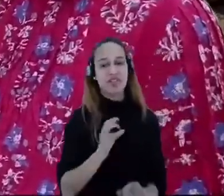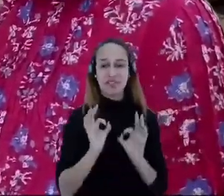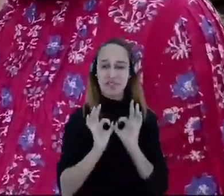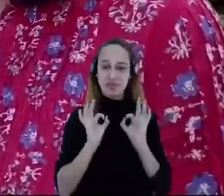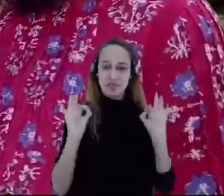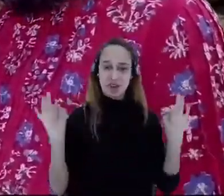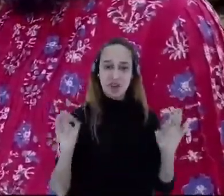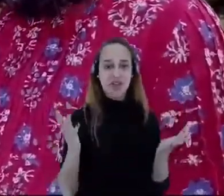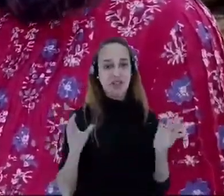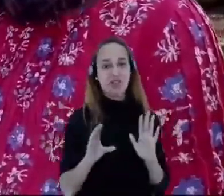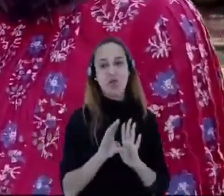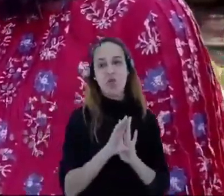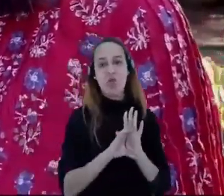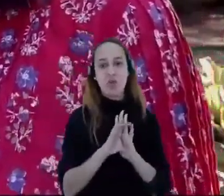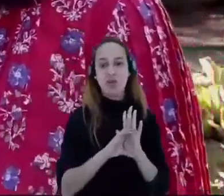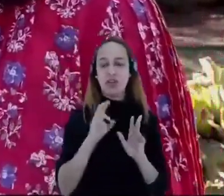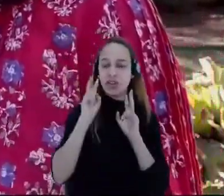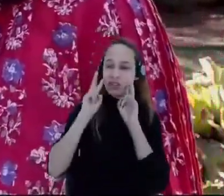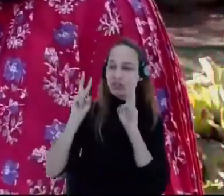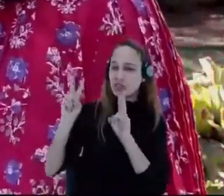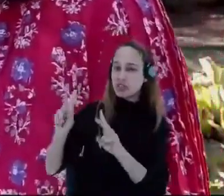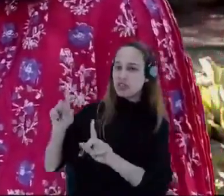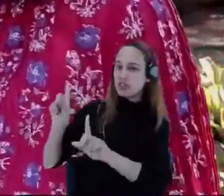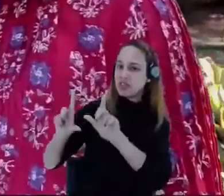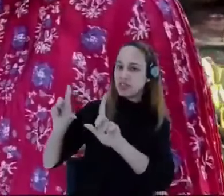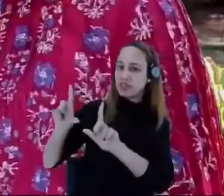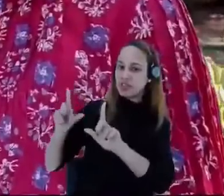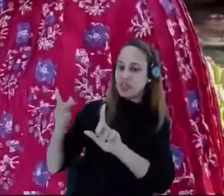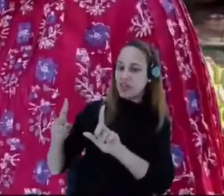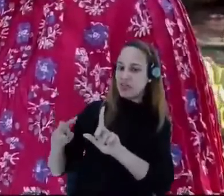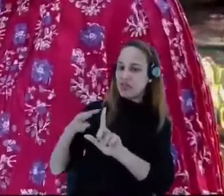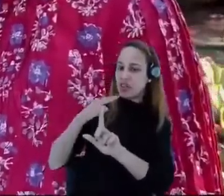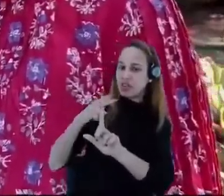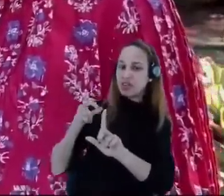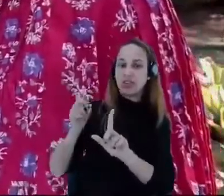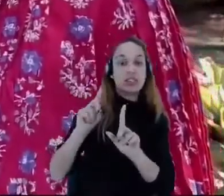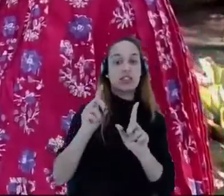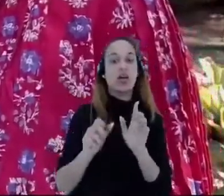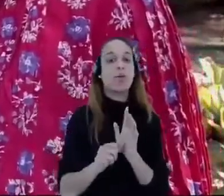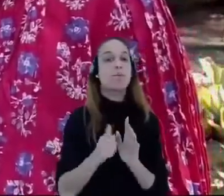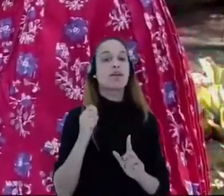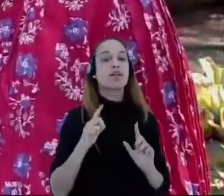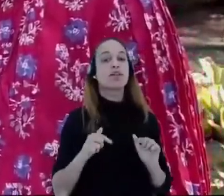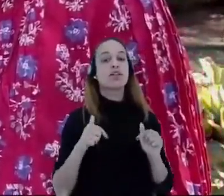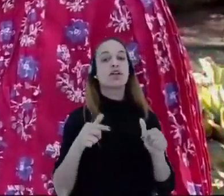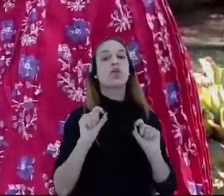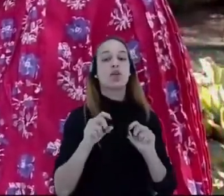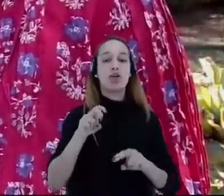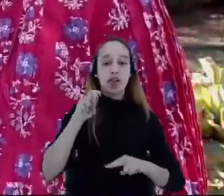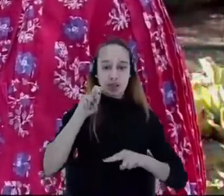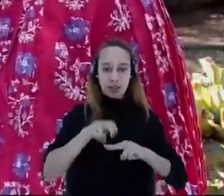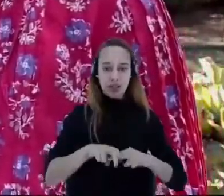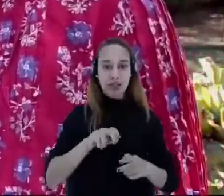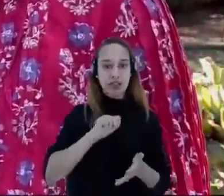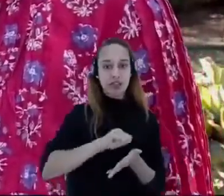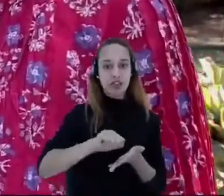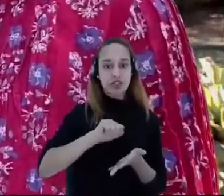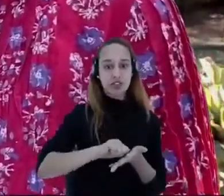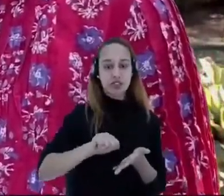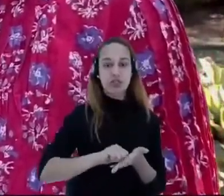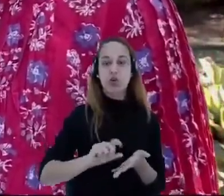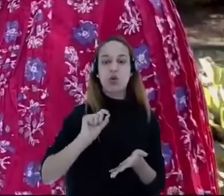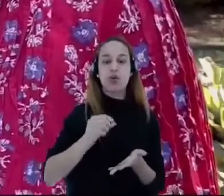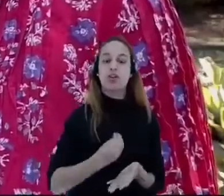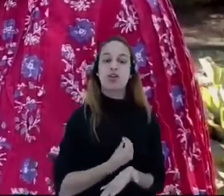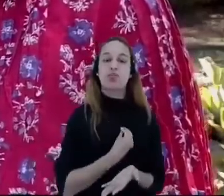fixo, algo que você pegou do comercial, que te disseram. Então a primeira ação que você vai fazer é sentar e escrever o que é uma vida plena